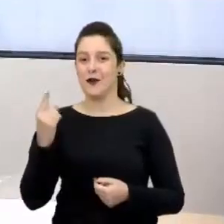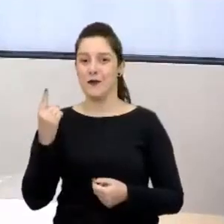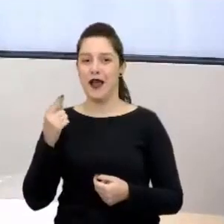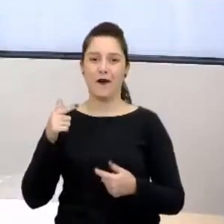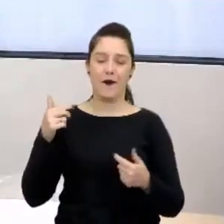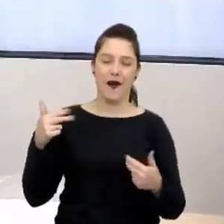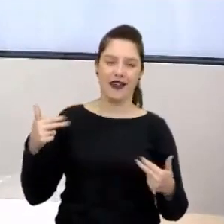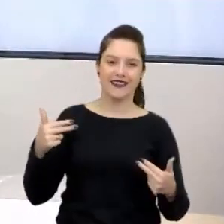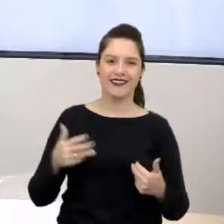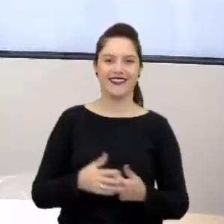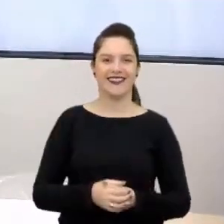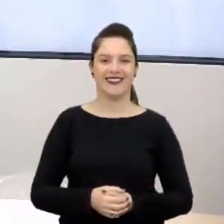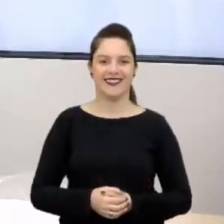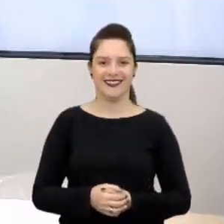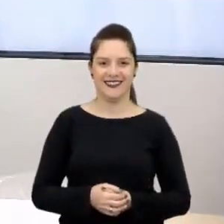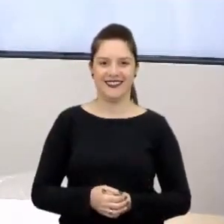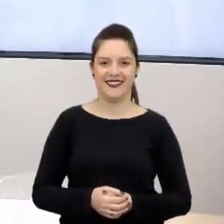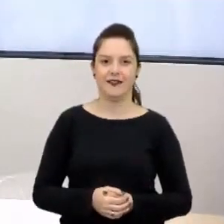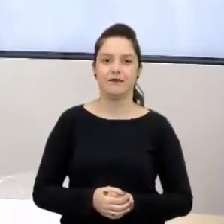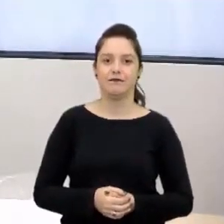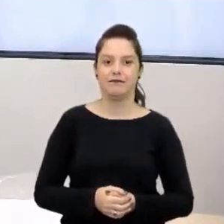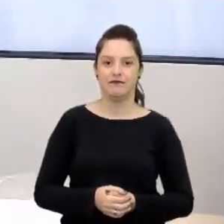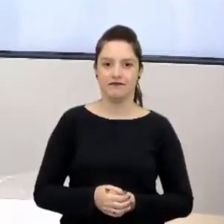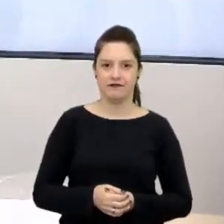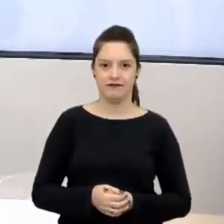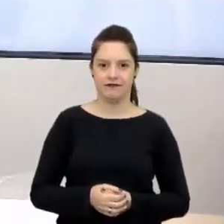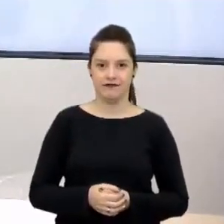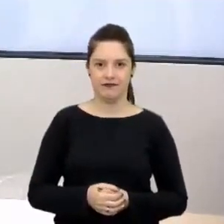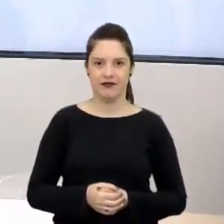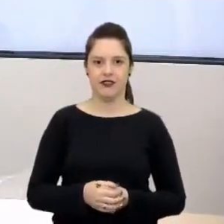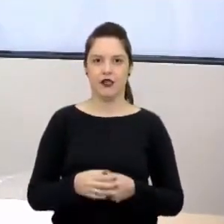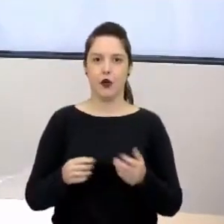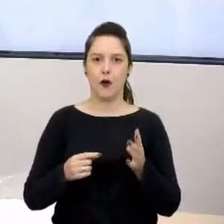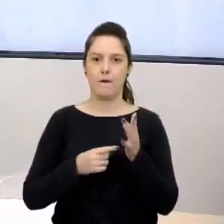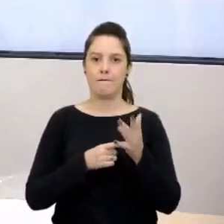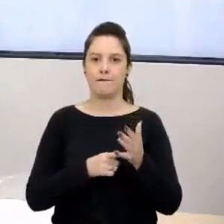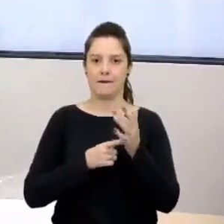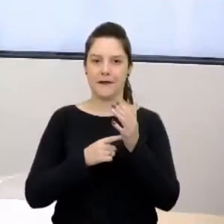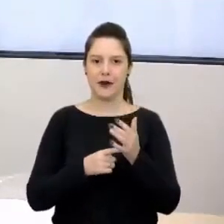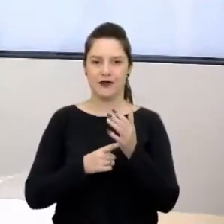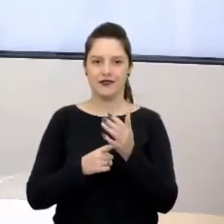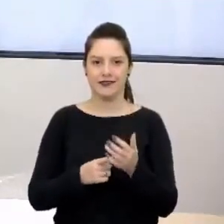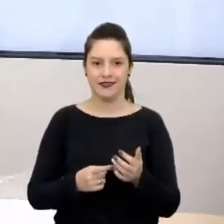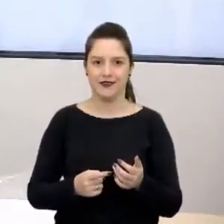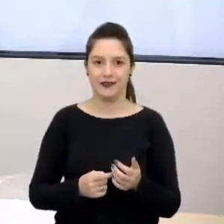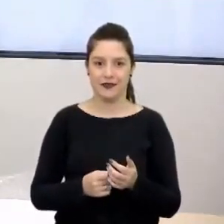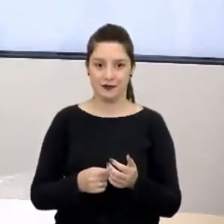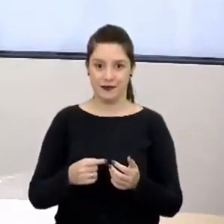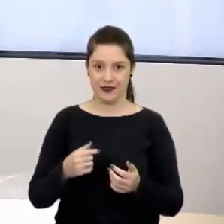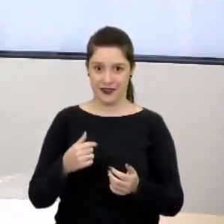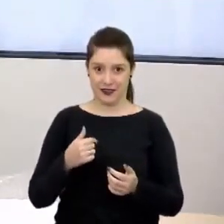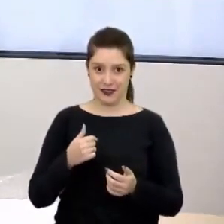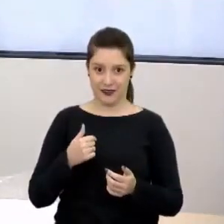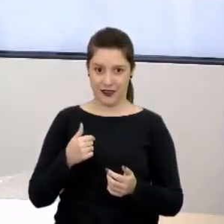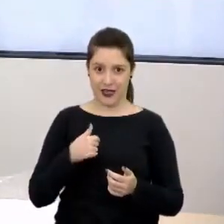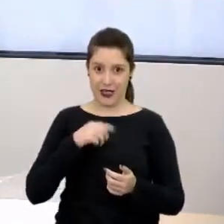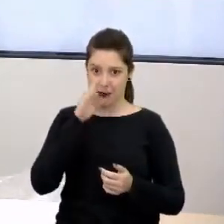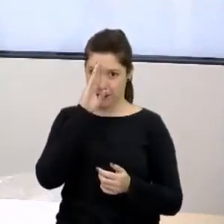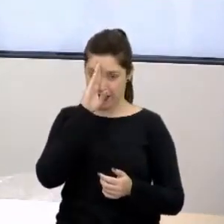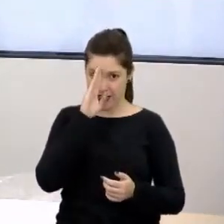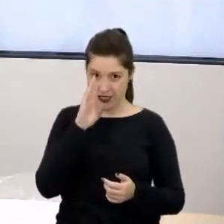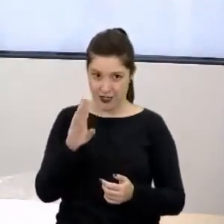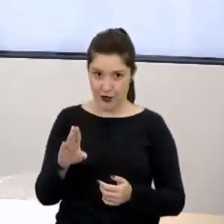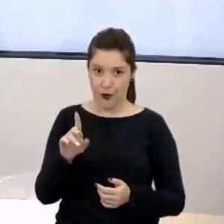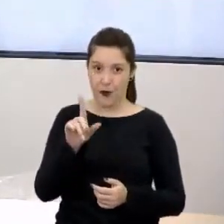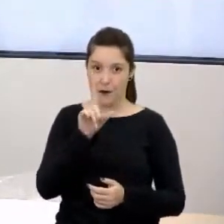coisa. A maneira mais simples que você vai fazer é com fio desencapado. Eu recomendo assim, fio desencapado não é pra